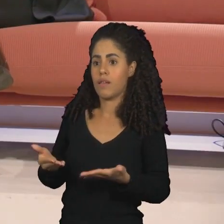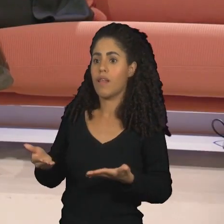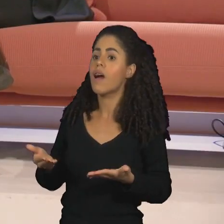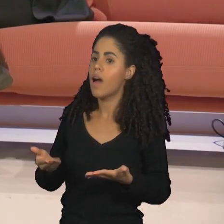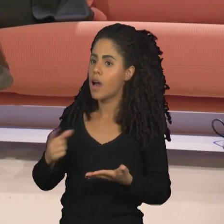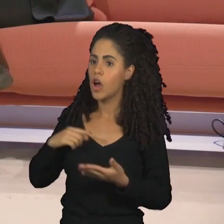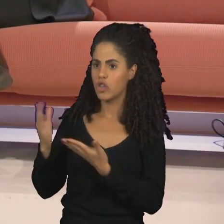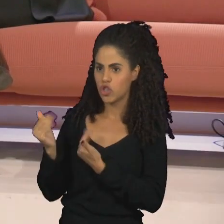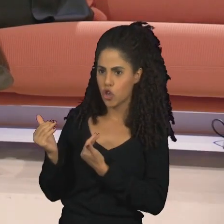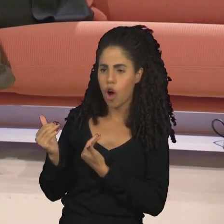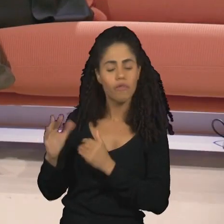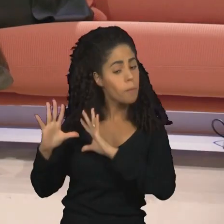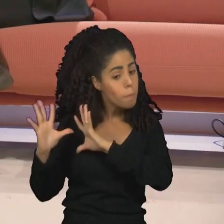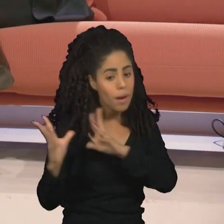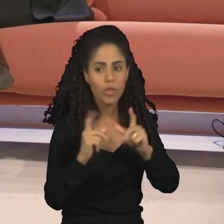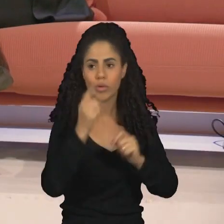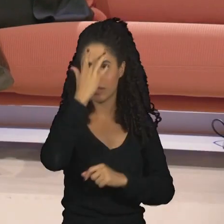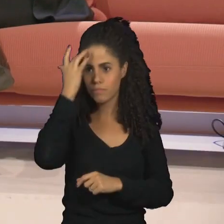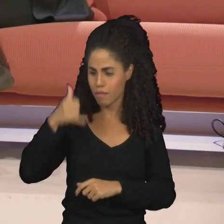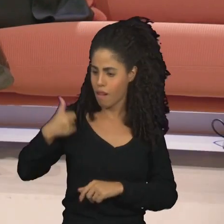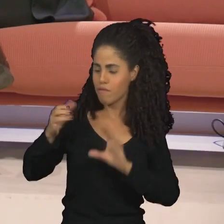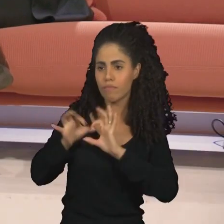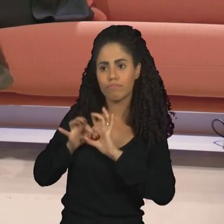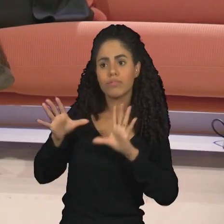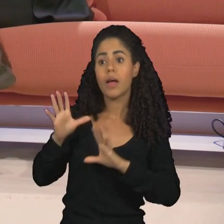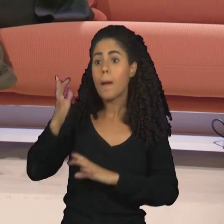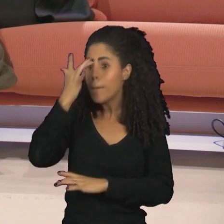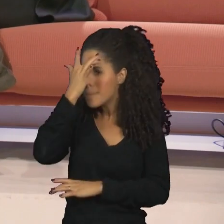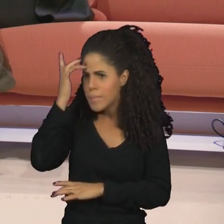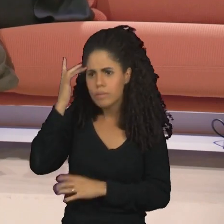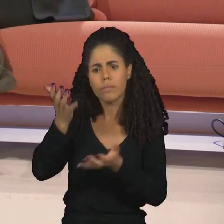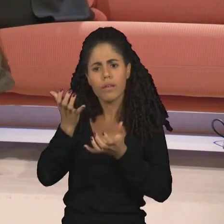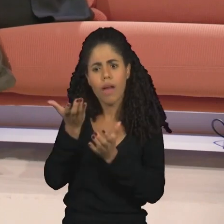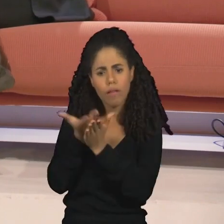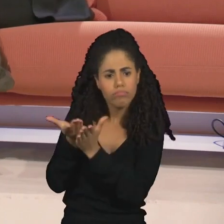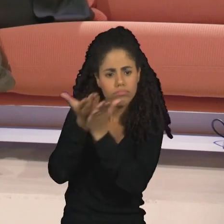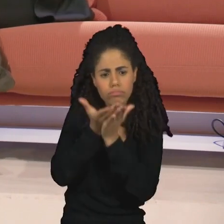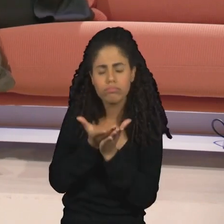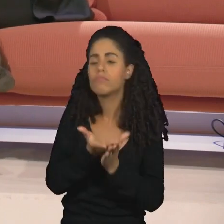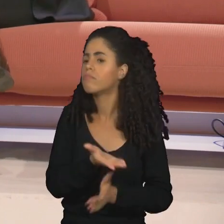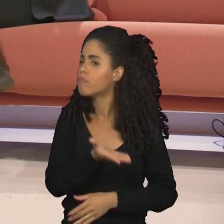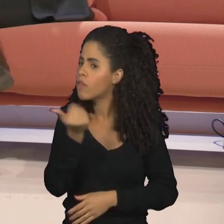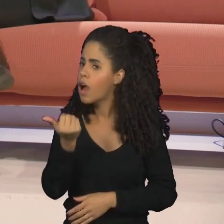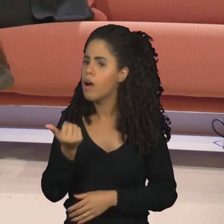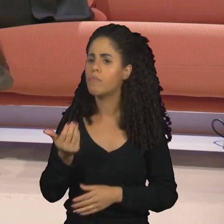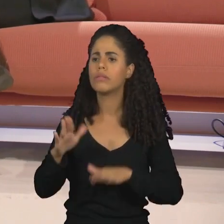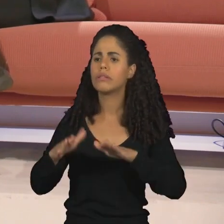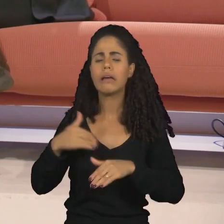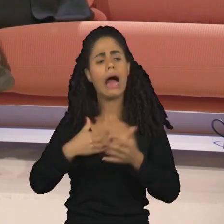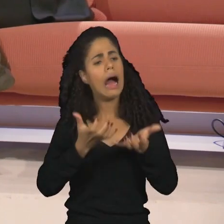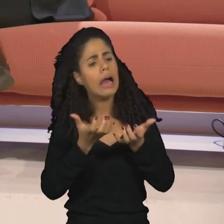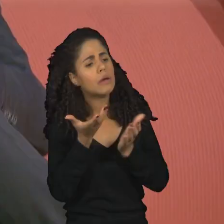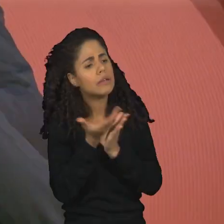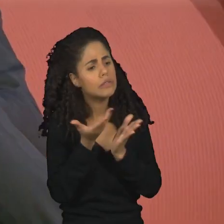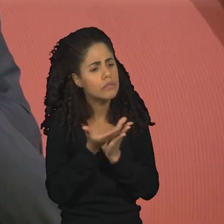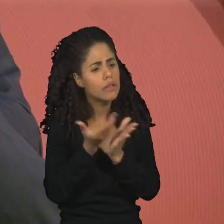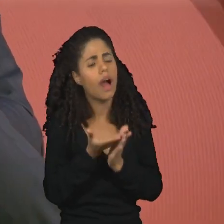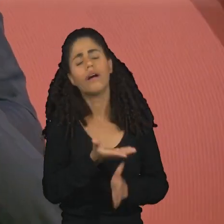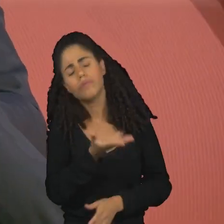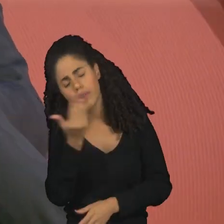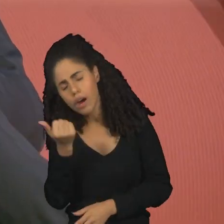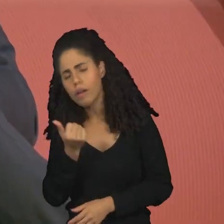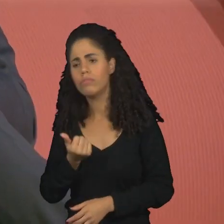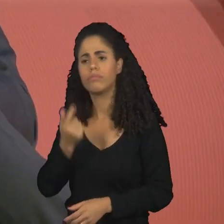só para jovem, não. A universidade é para todas as idades. Então, toda pessoa ela tem essa dignidade de, olha, eu quero passar pela